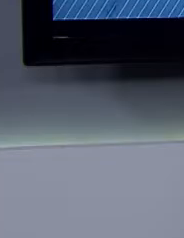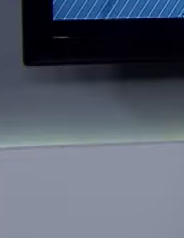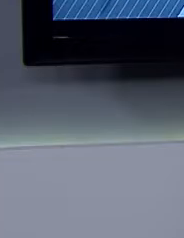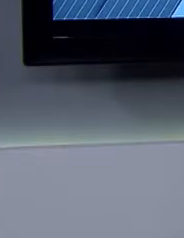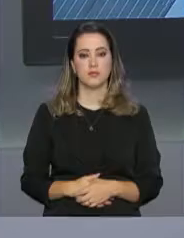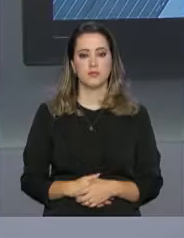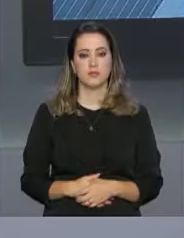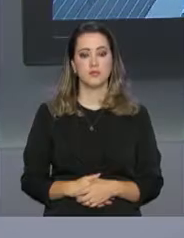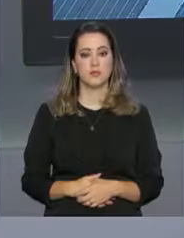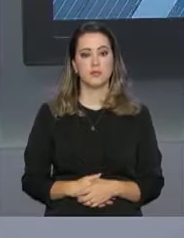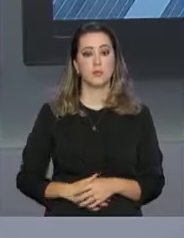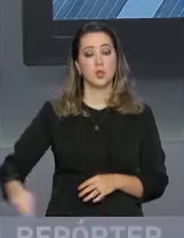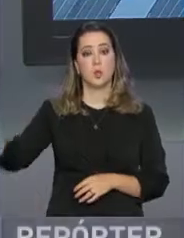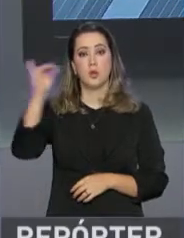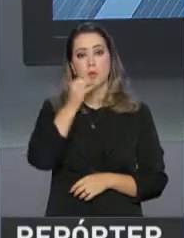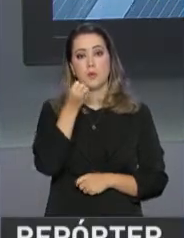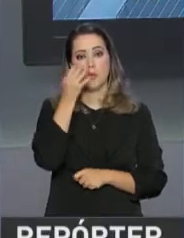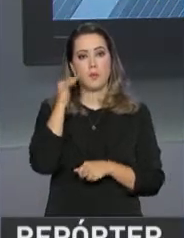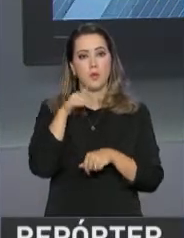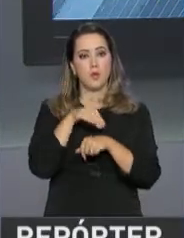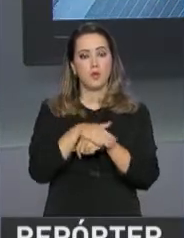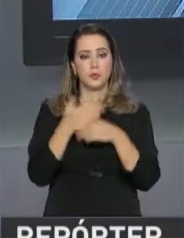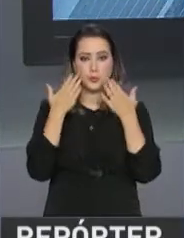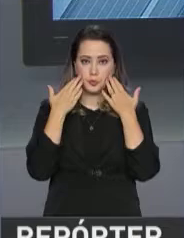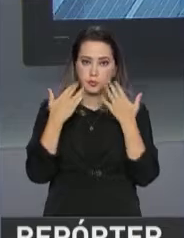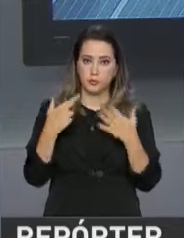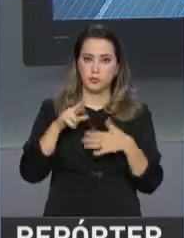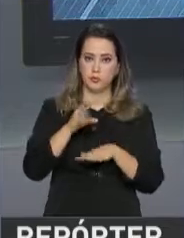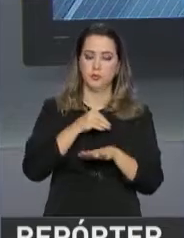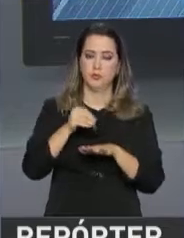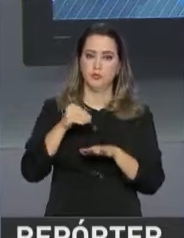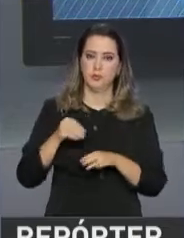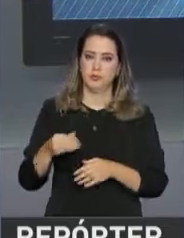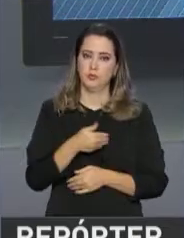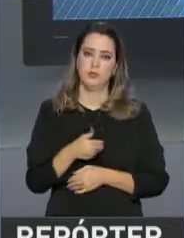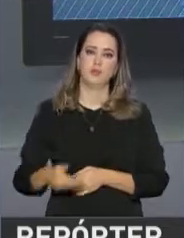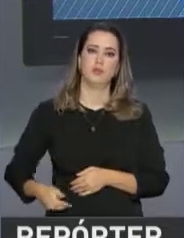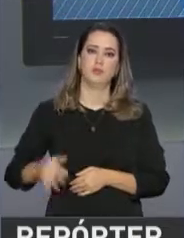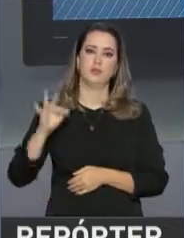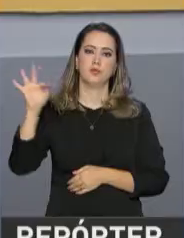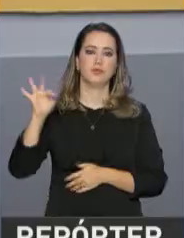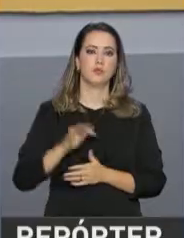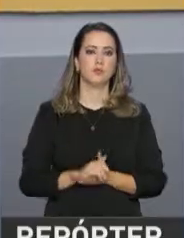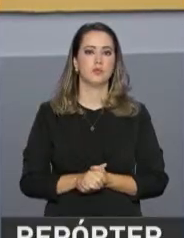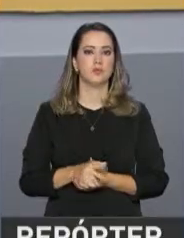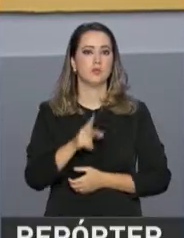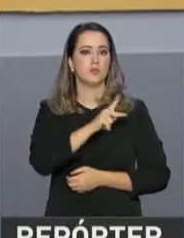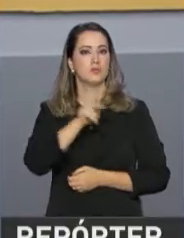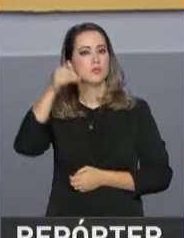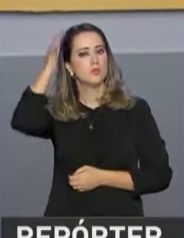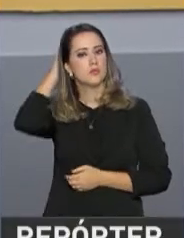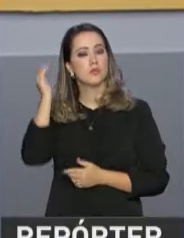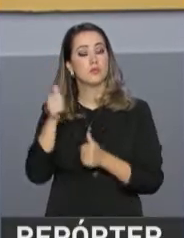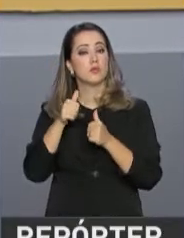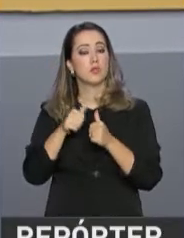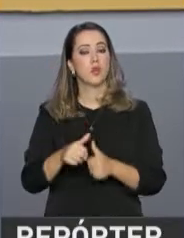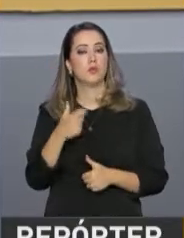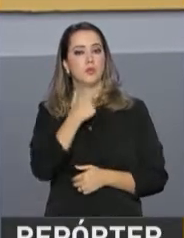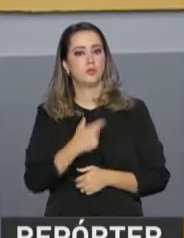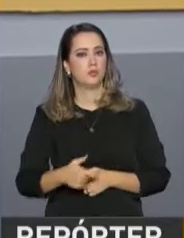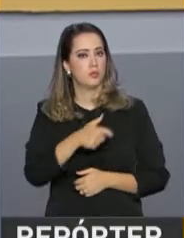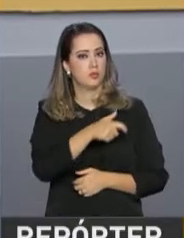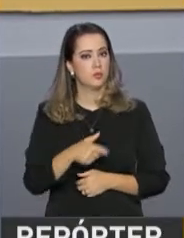olá boa noite no ar o repórter nbr com as notícias do governo federal o presidente michel temer está na